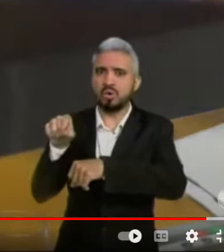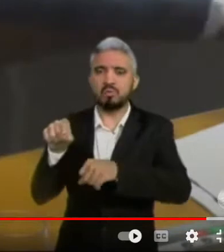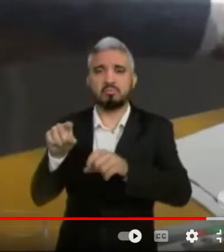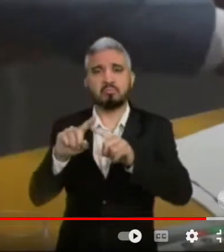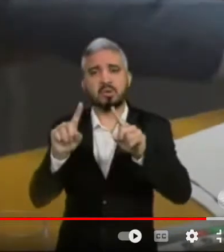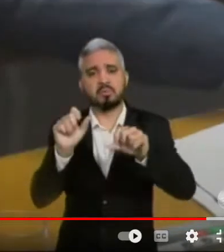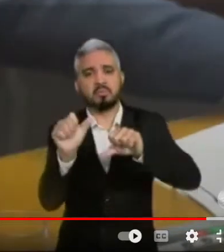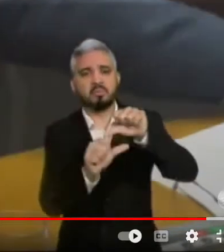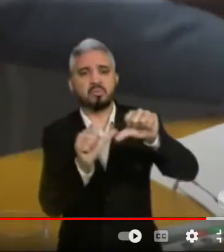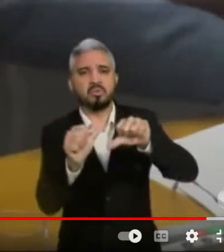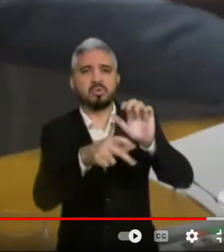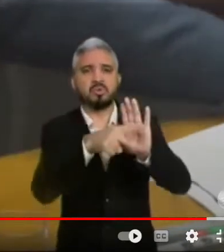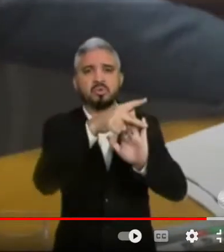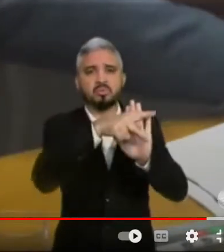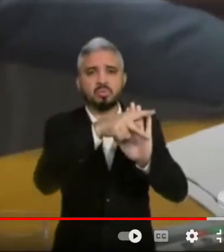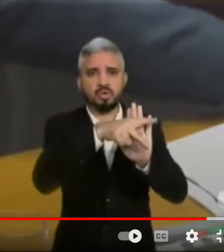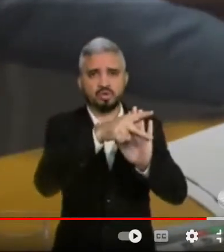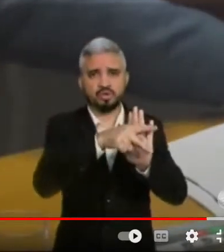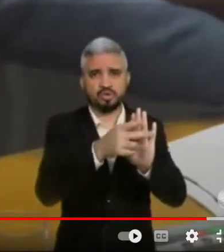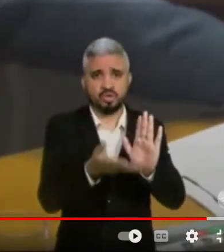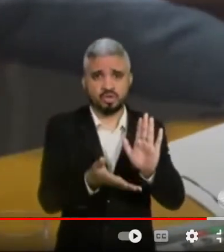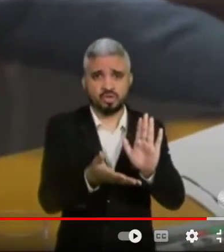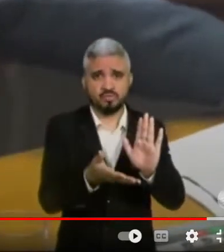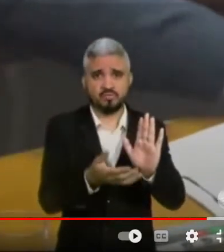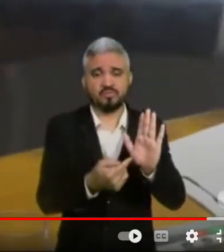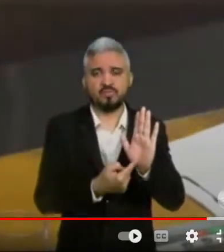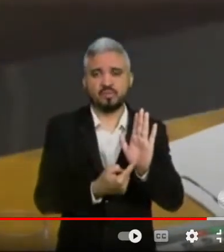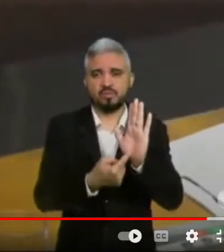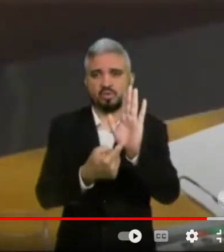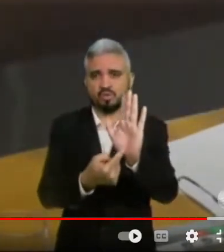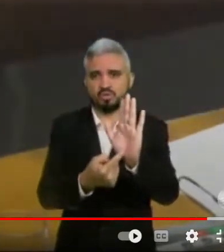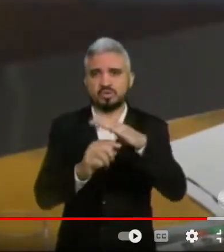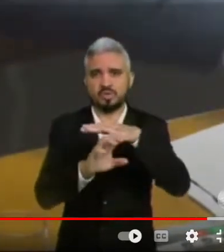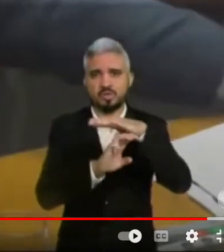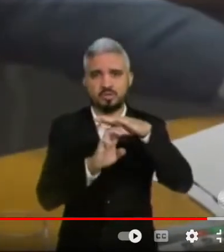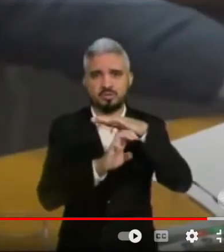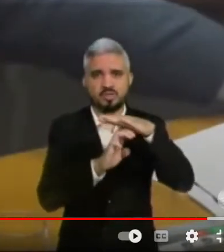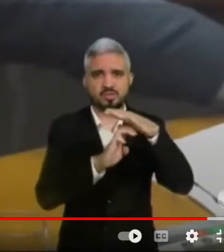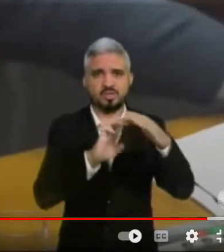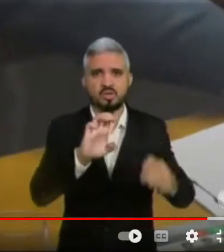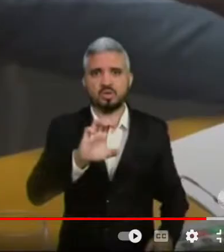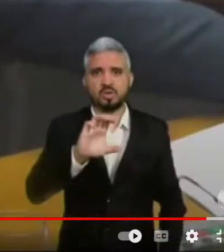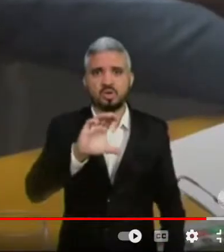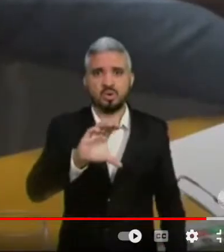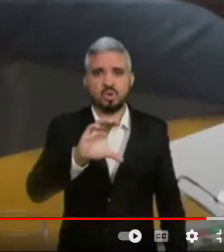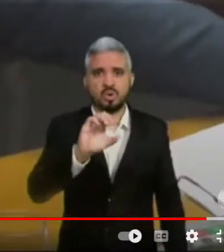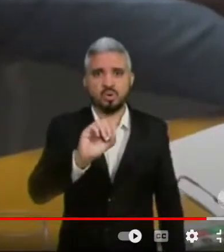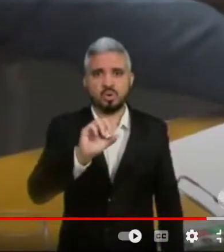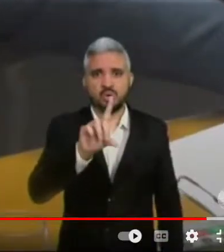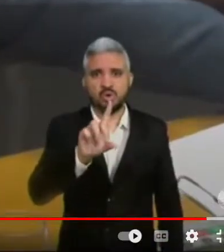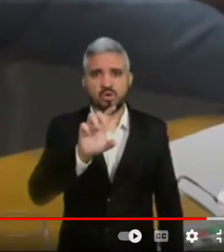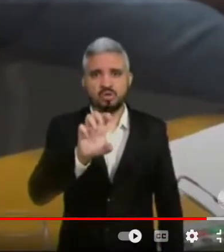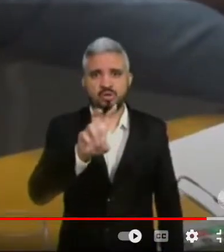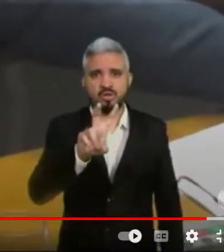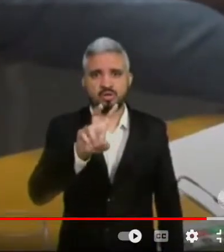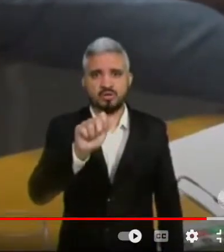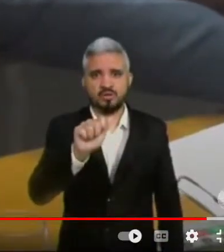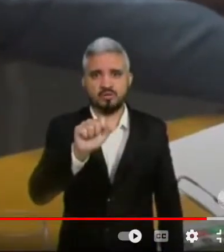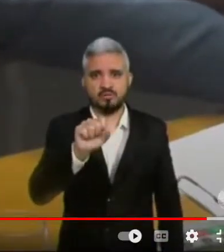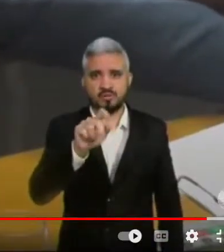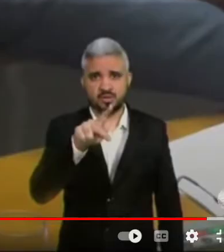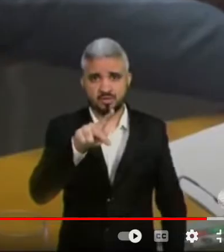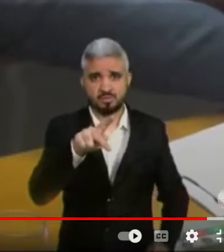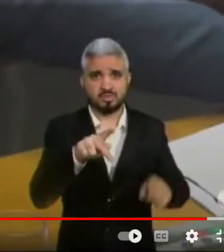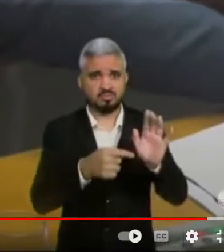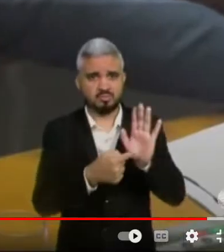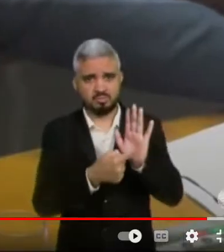mas foi novamente aprovado na Codevasf, atrasou mais ainda. O projeto foi licitado